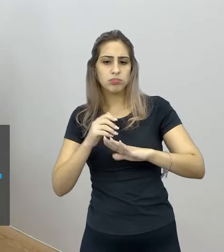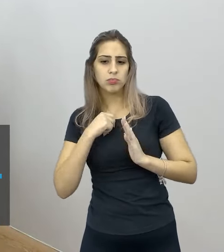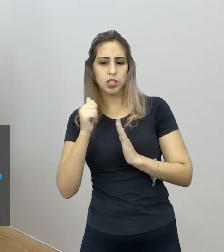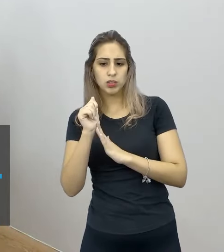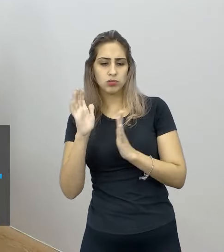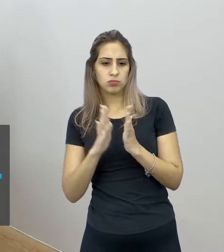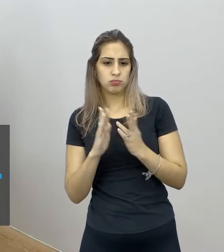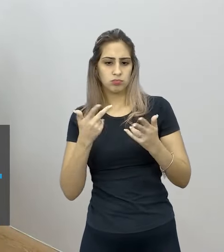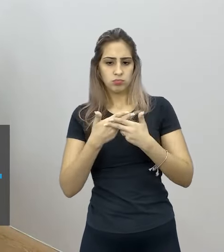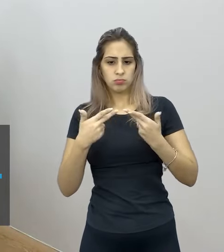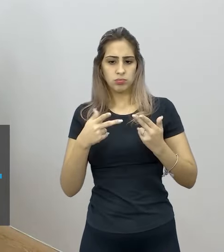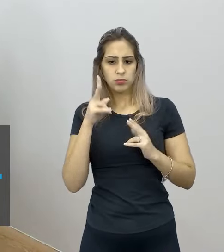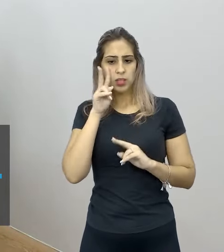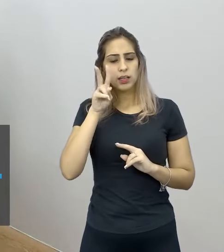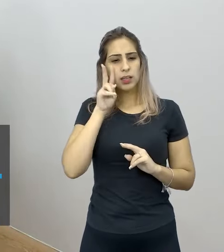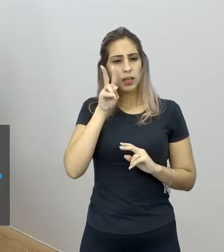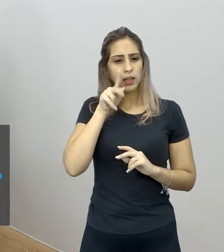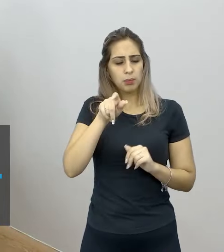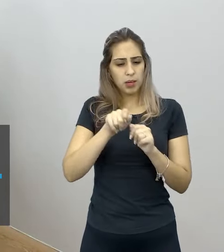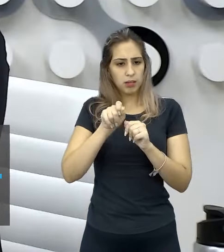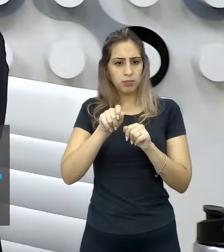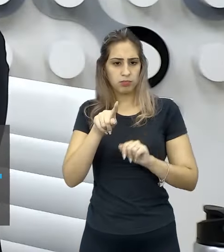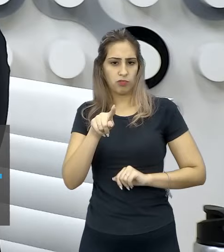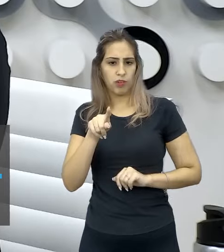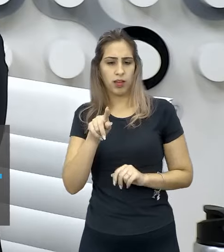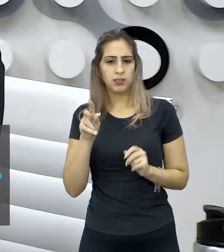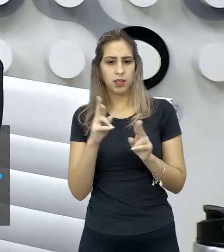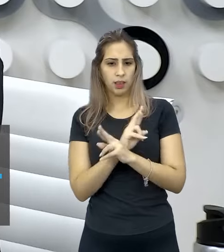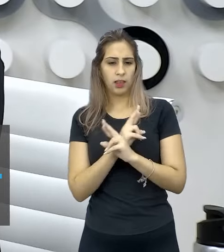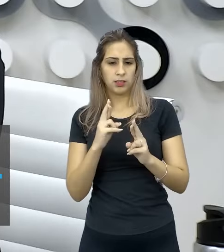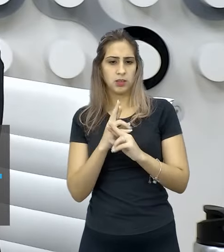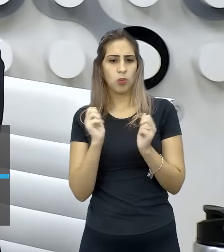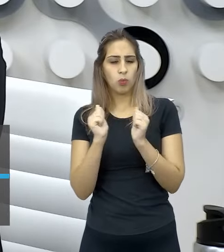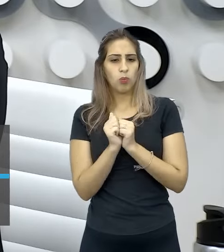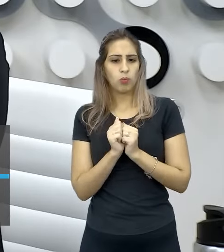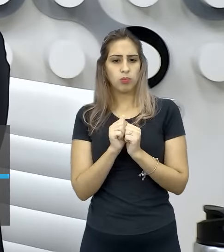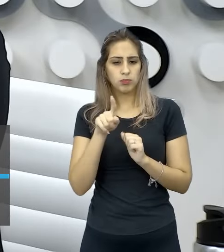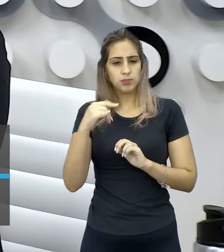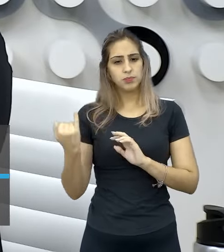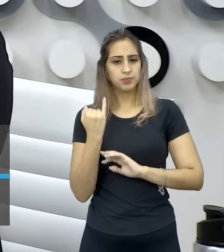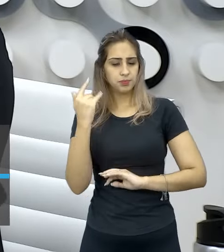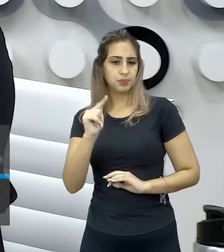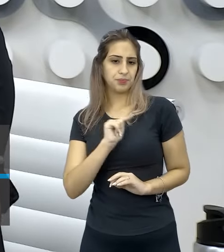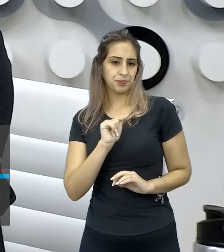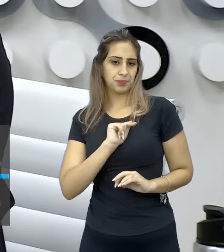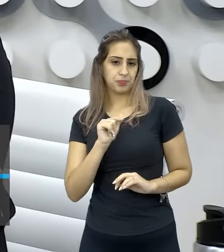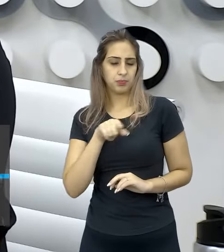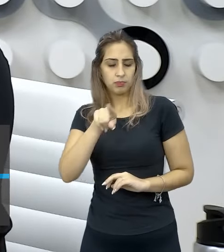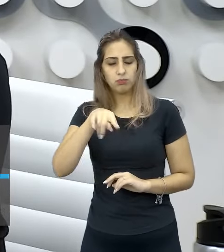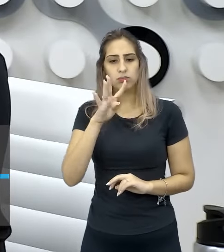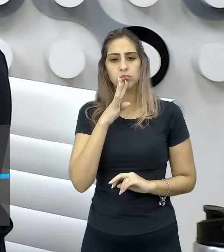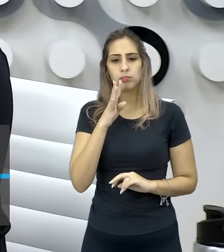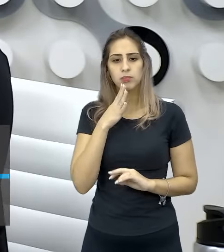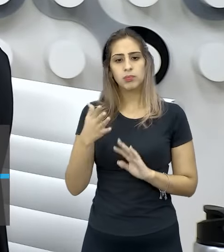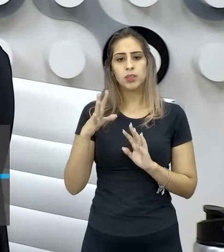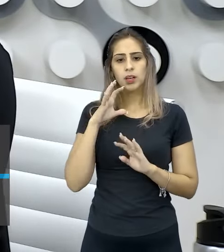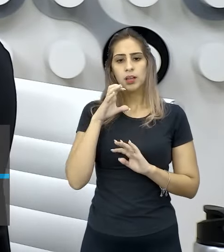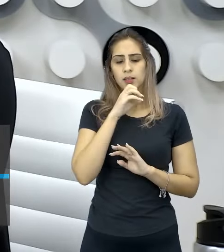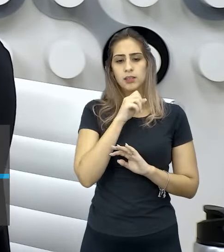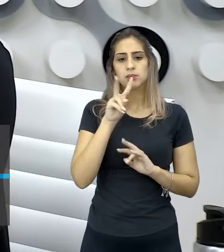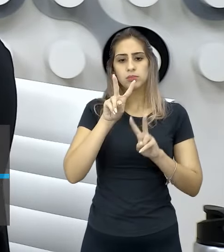uma ação que lembre o parkour, que ele faça essa relação, né? Isso. Então é importante ter esses conhecimentos prévios